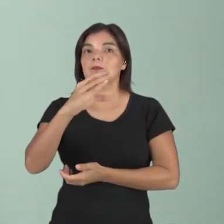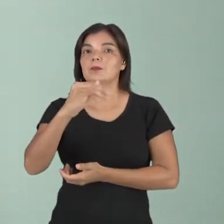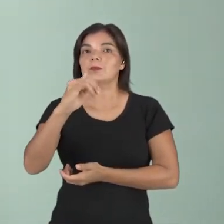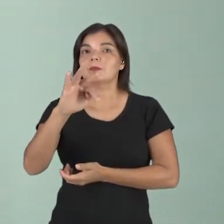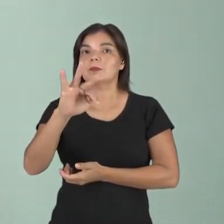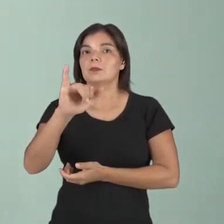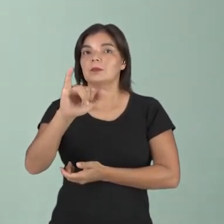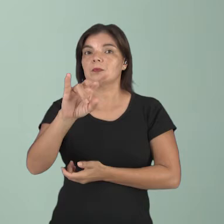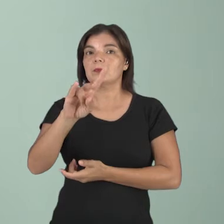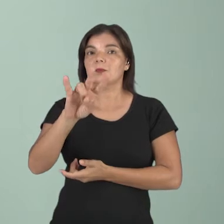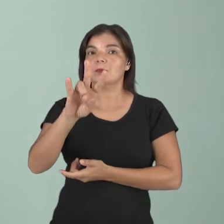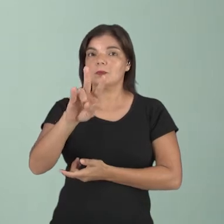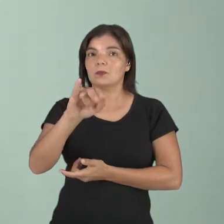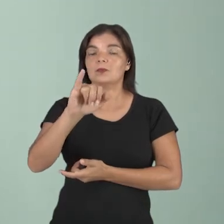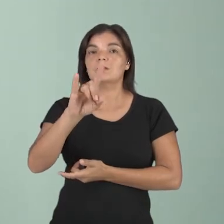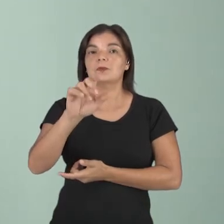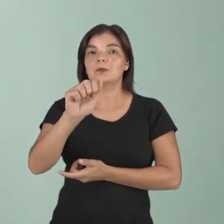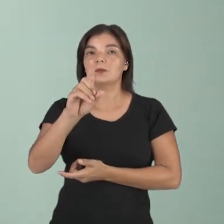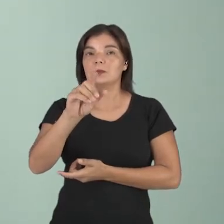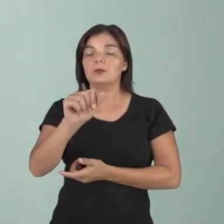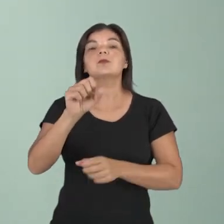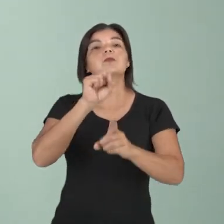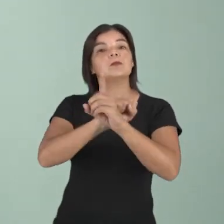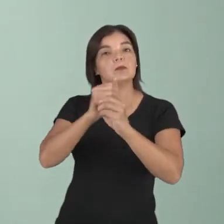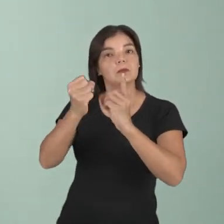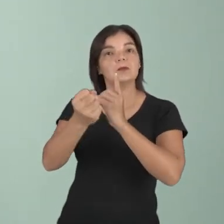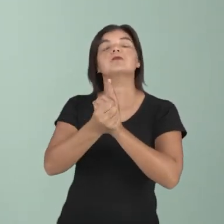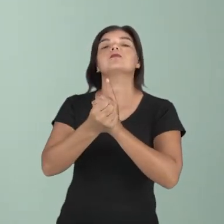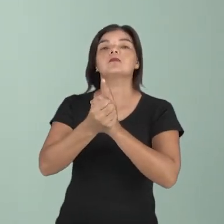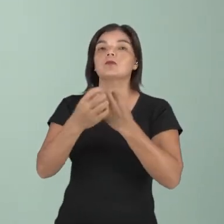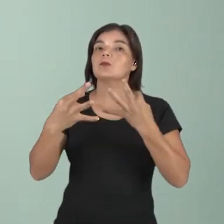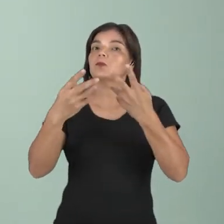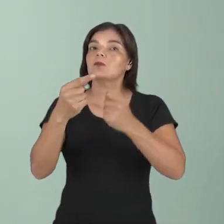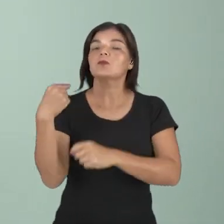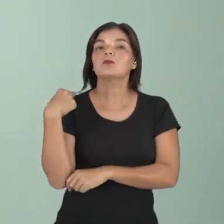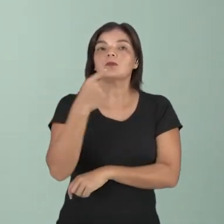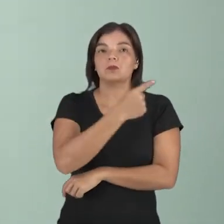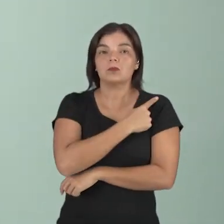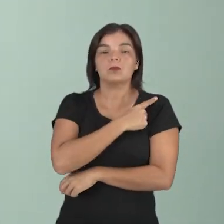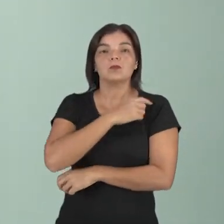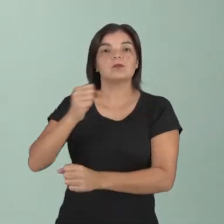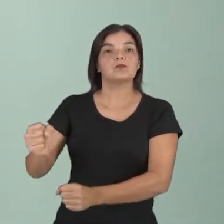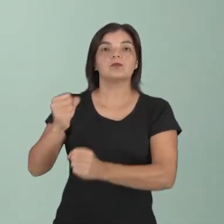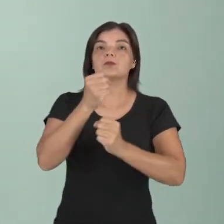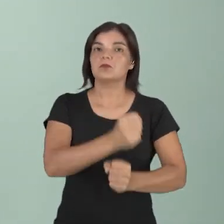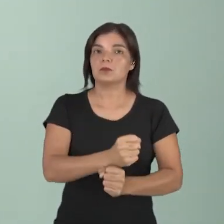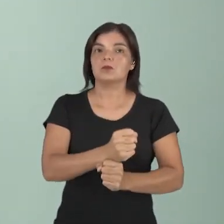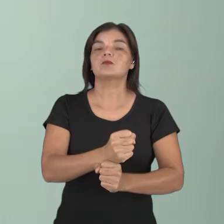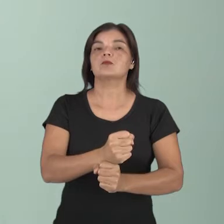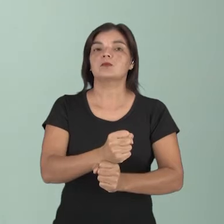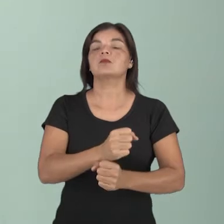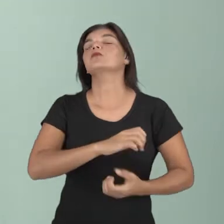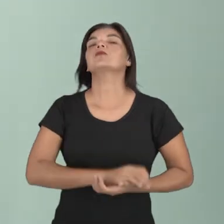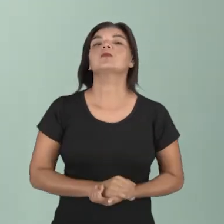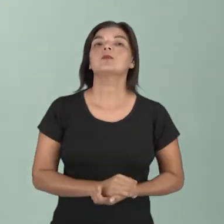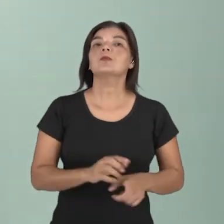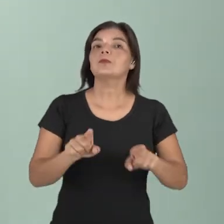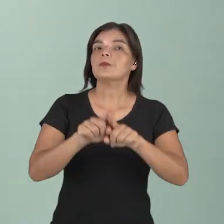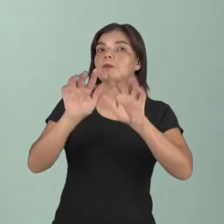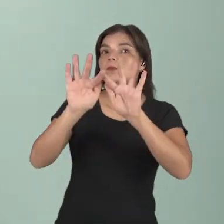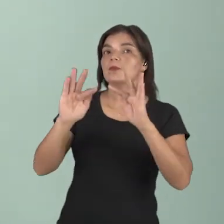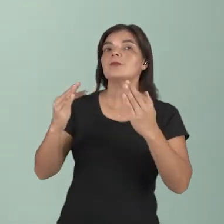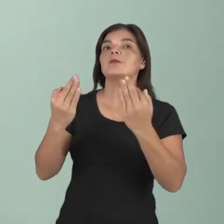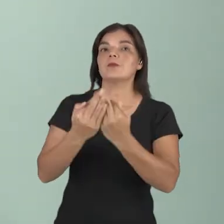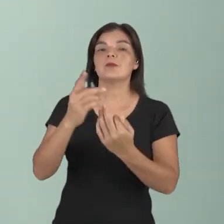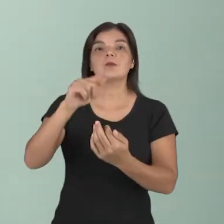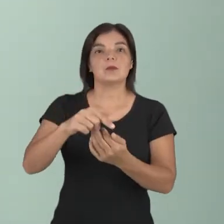coercitividade. A sociedade, ela exerce sobre todos nós um poder impositivo. A